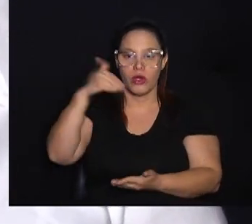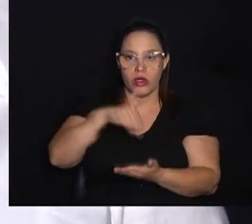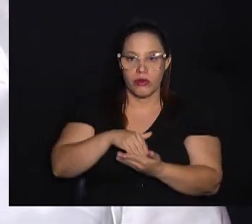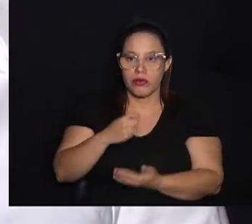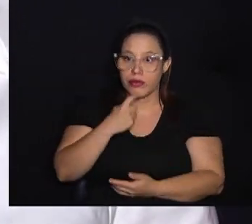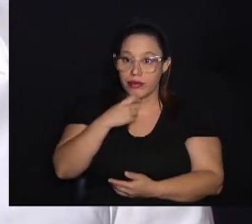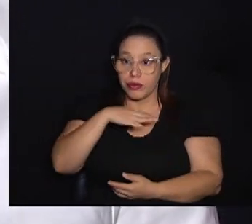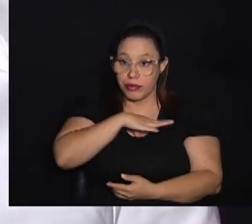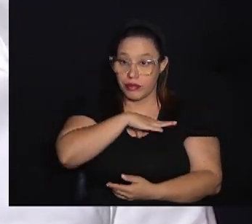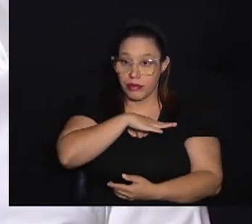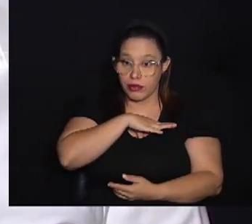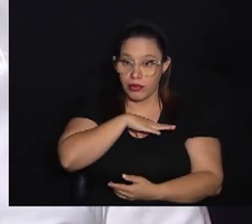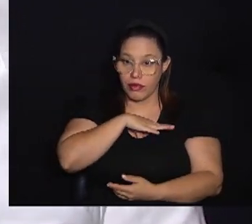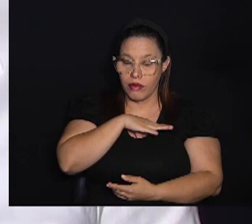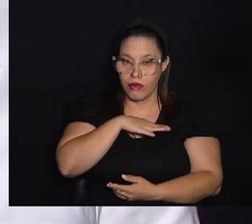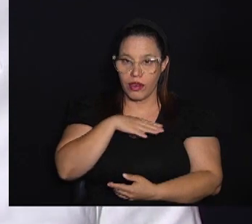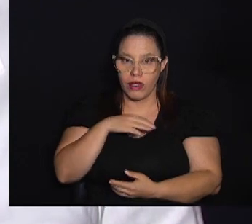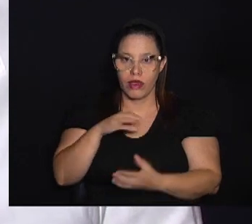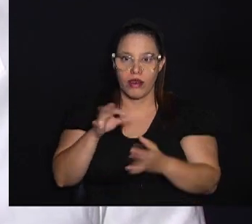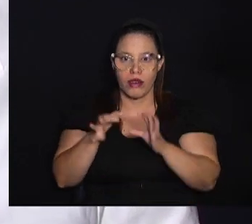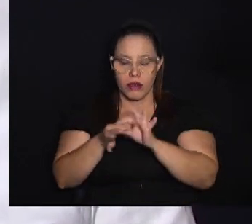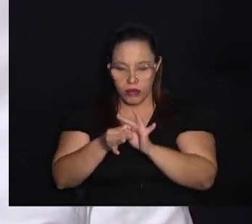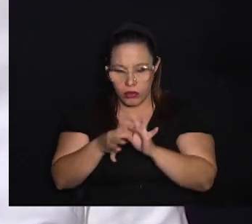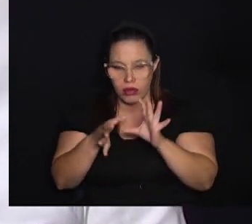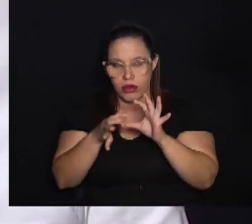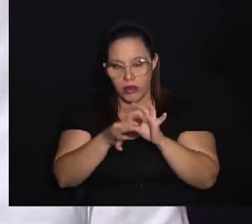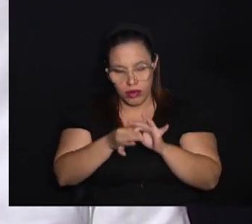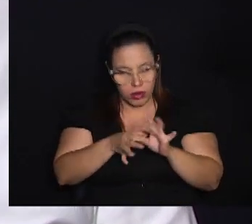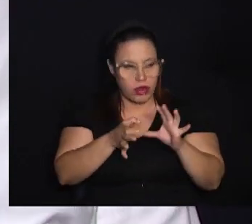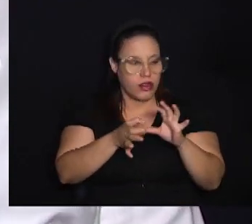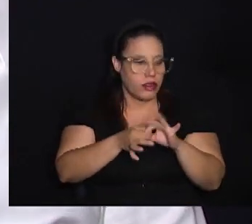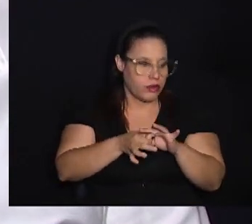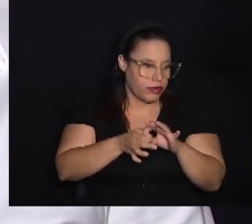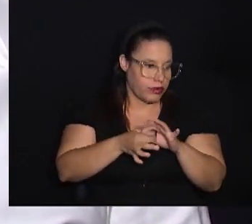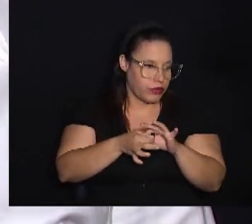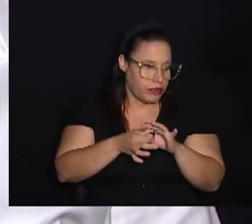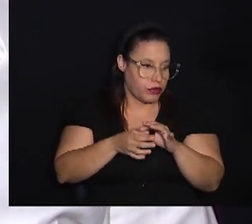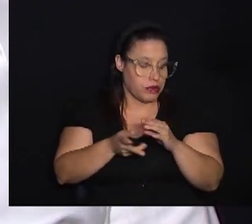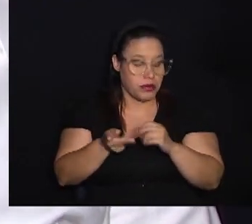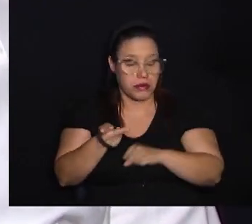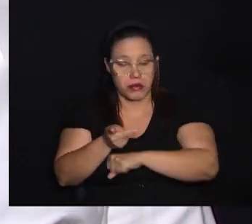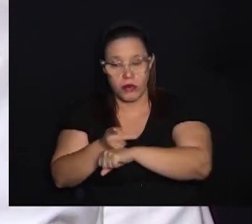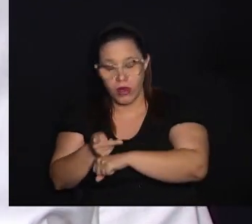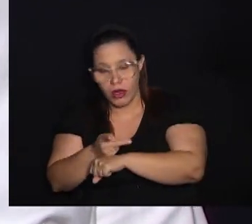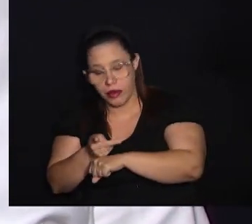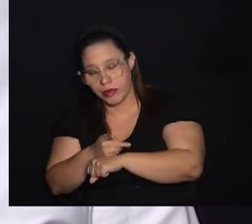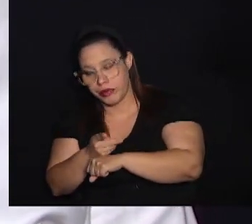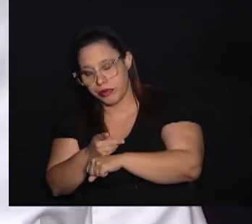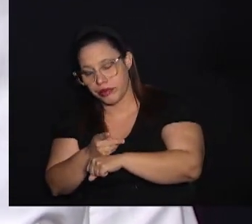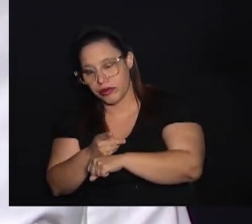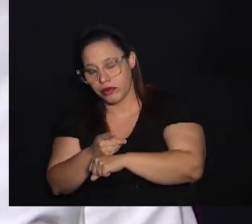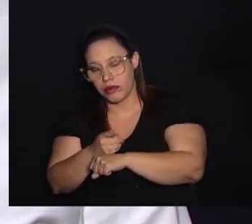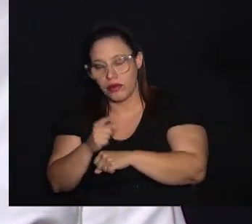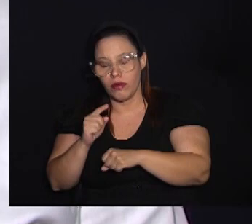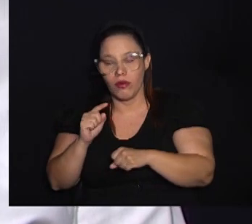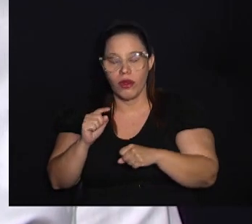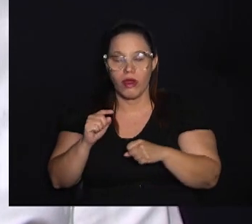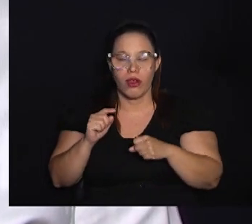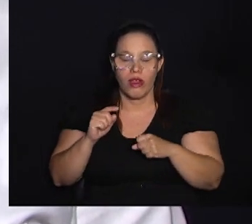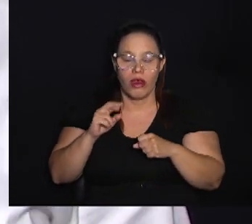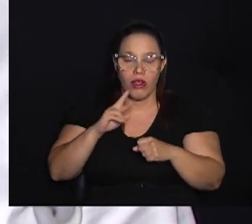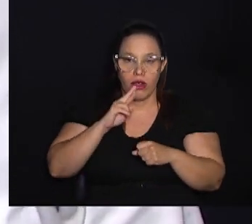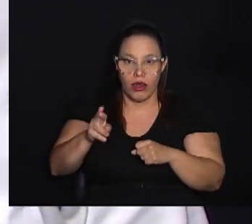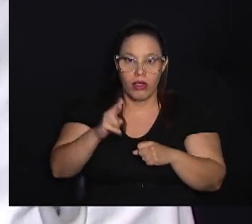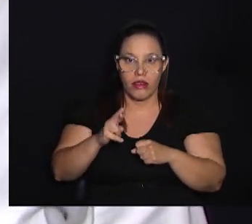Campinas, é juntar gestores públicos para encontrarem soluções na política pública governamental da